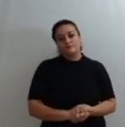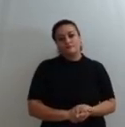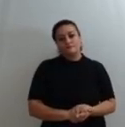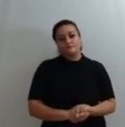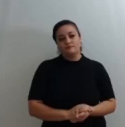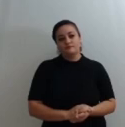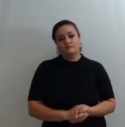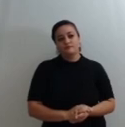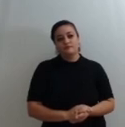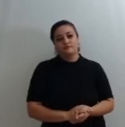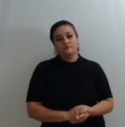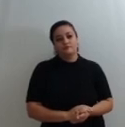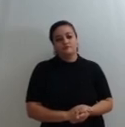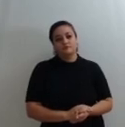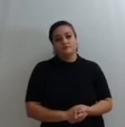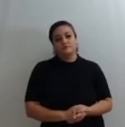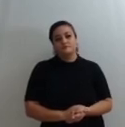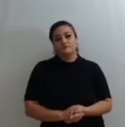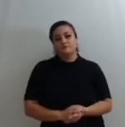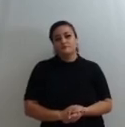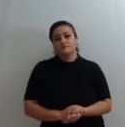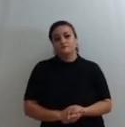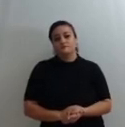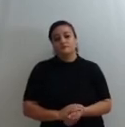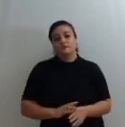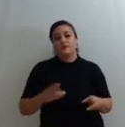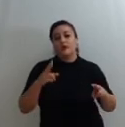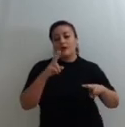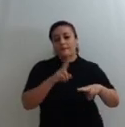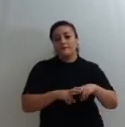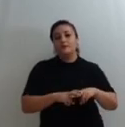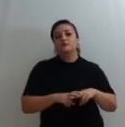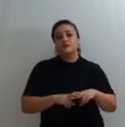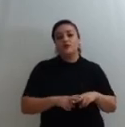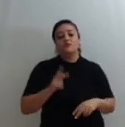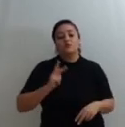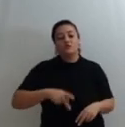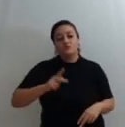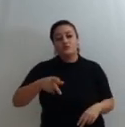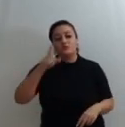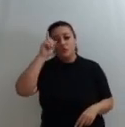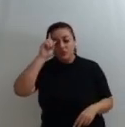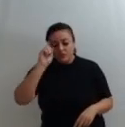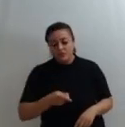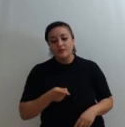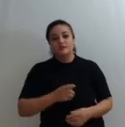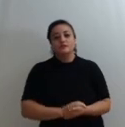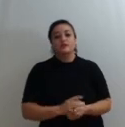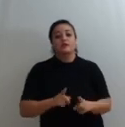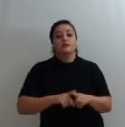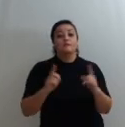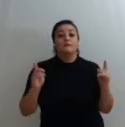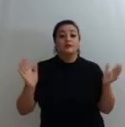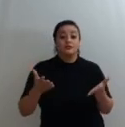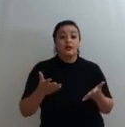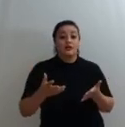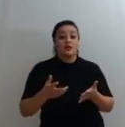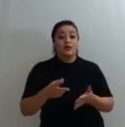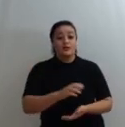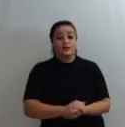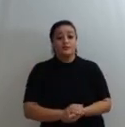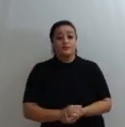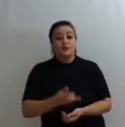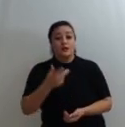É o caso de decisão de prisão que é mantida na sentença, né? Agora, vendo o trecho da sentença